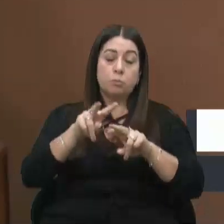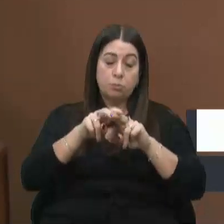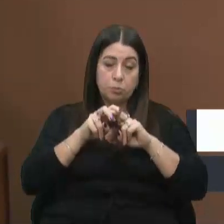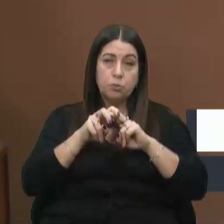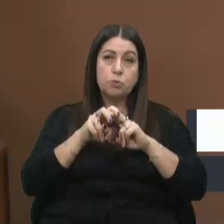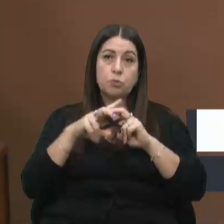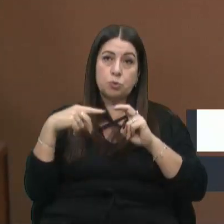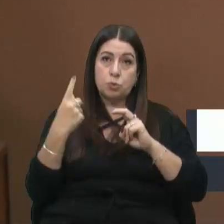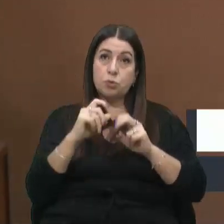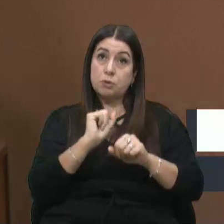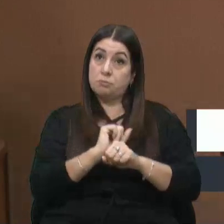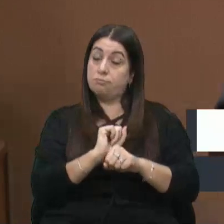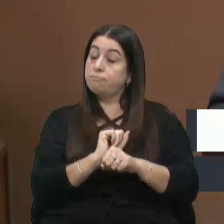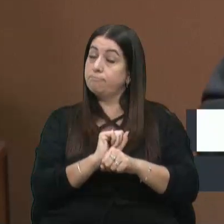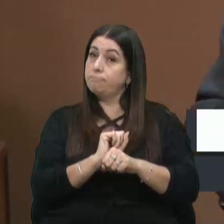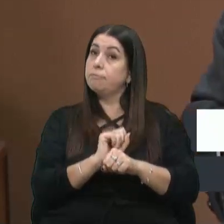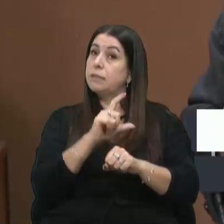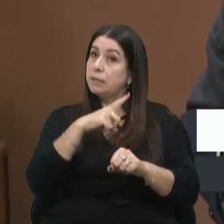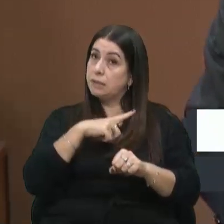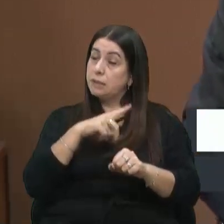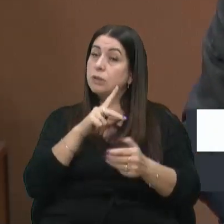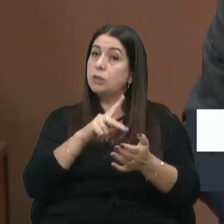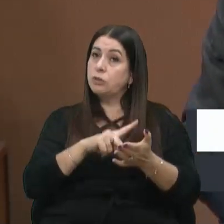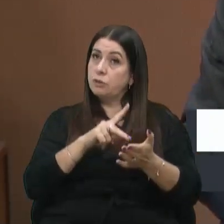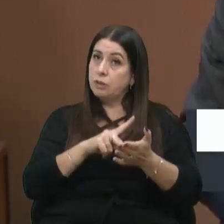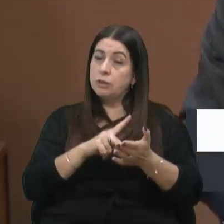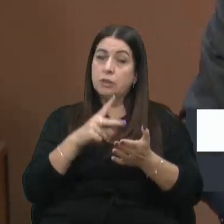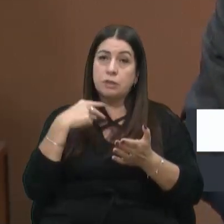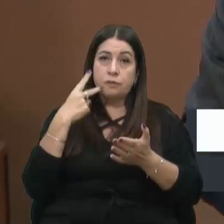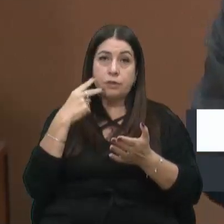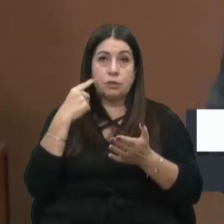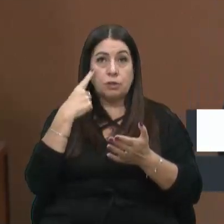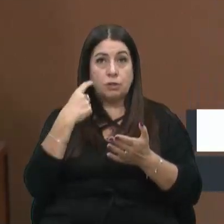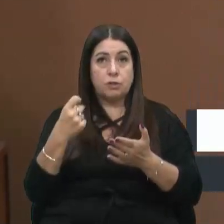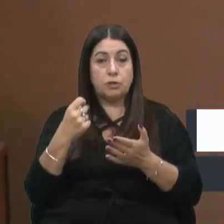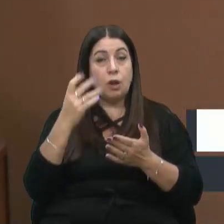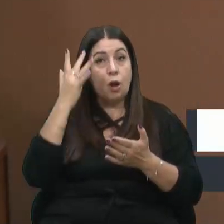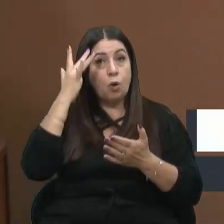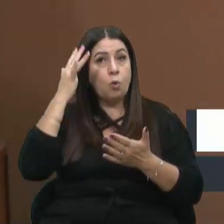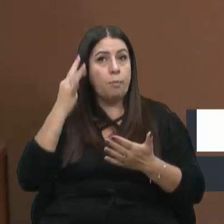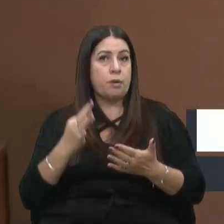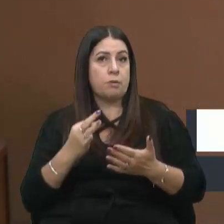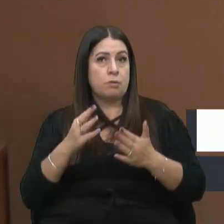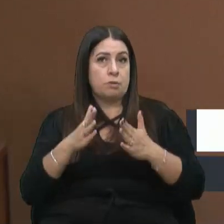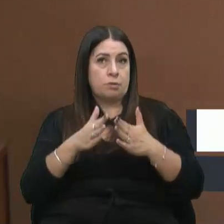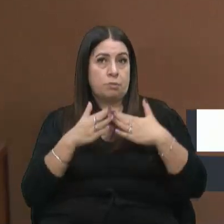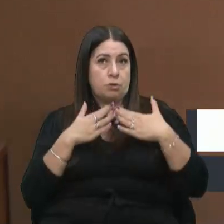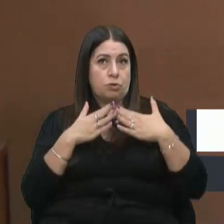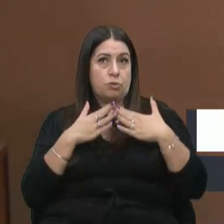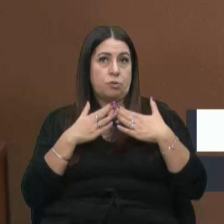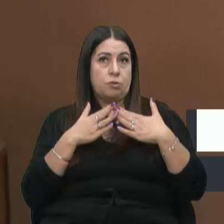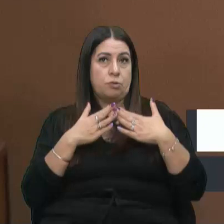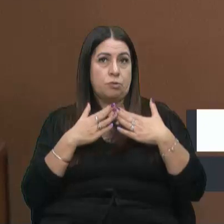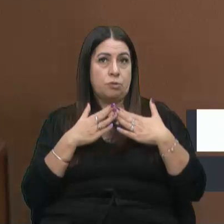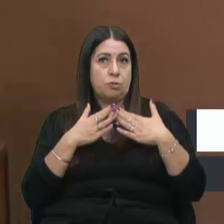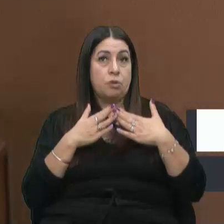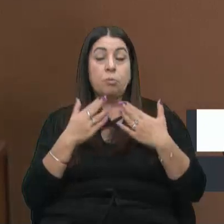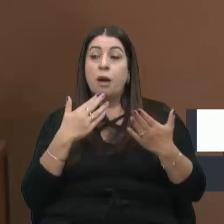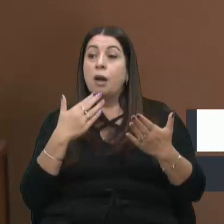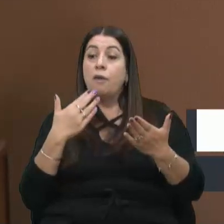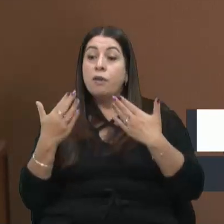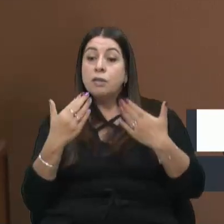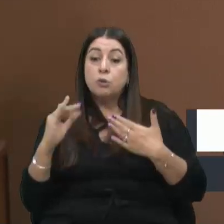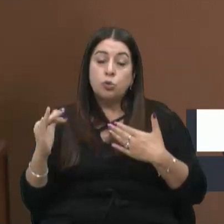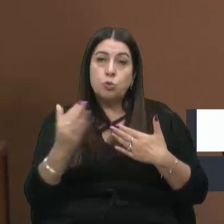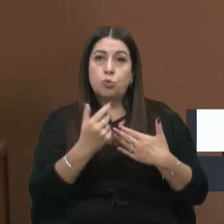nós esperamos que haja de fato vereadora Rose uma compreensão nesse seu pedido e uma avaliação de que tudo que tá